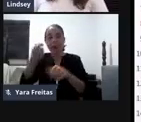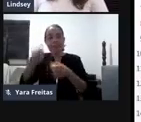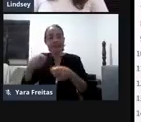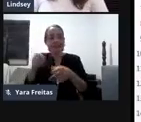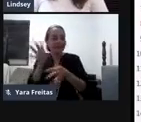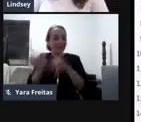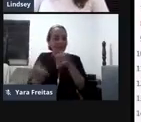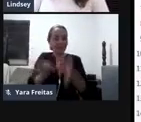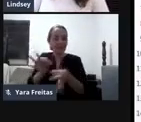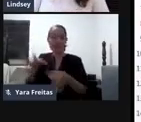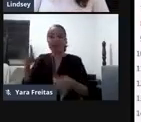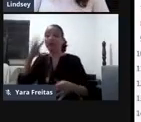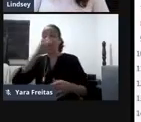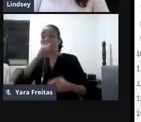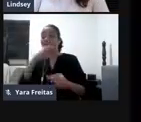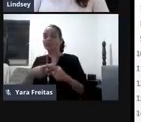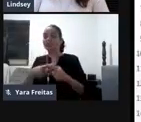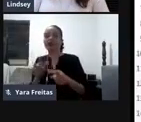anos.